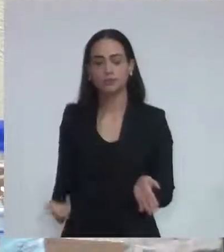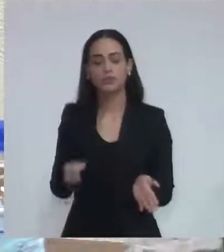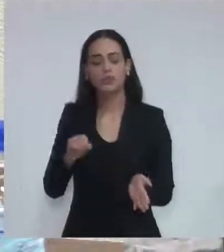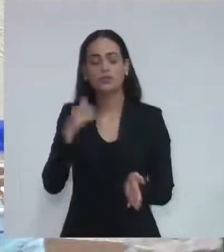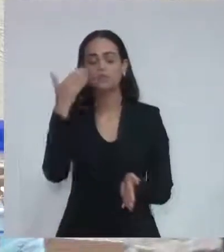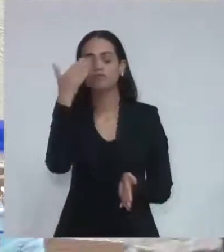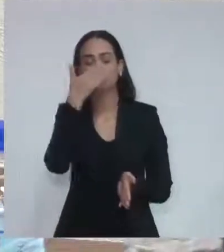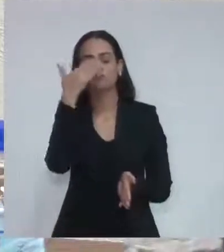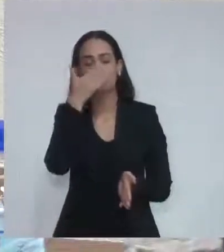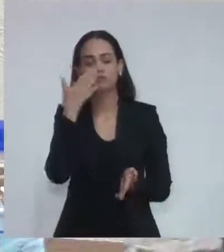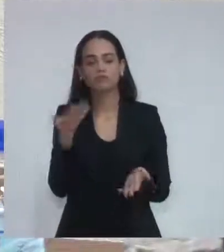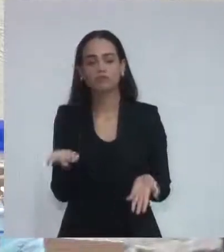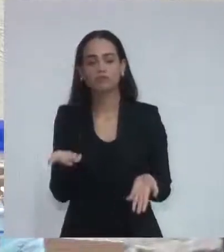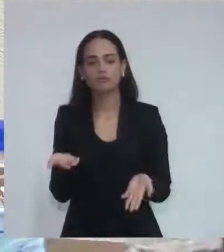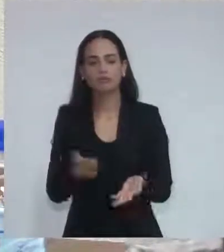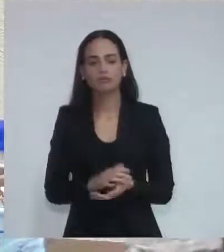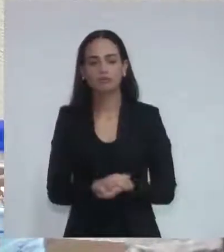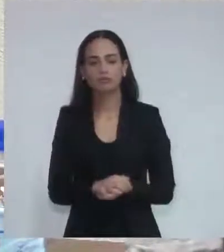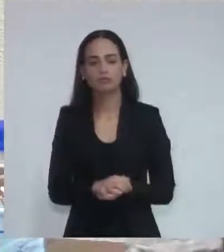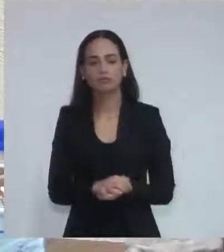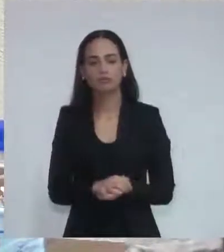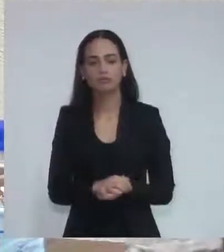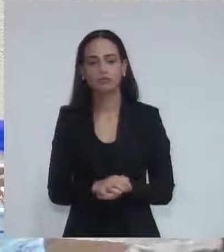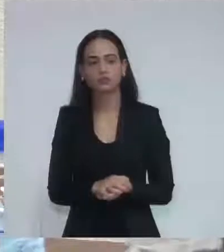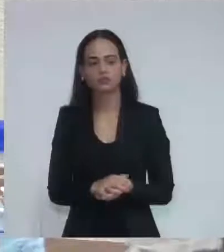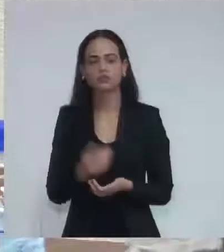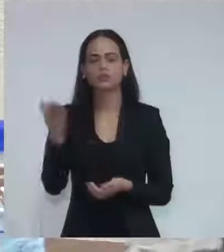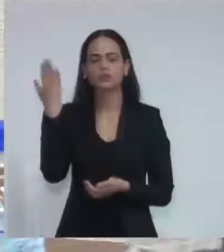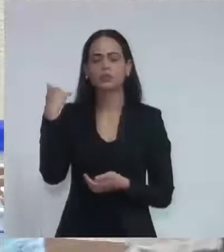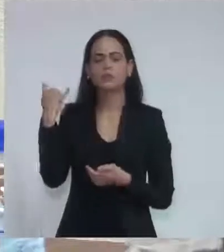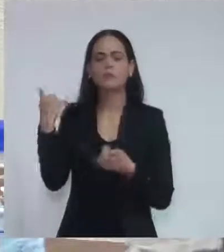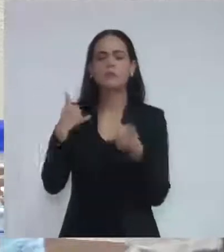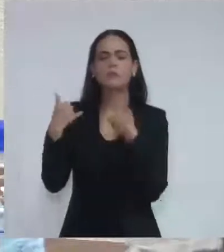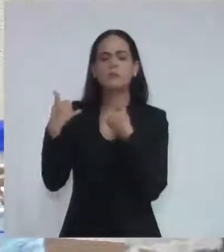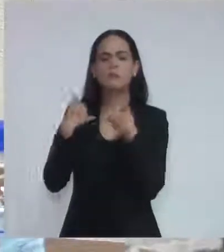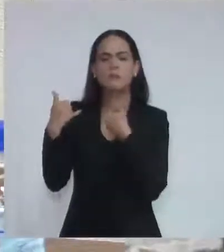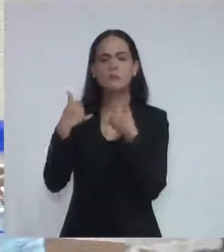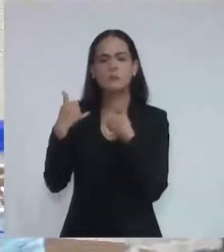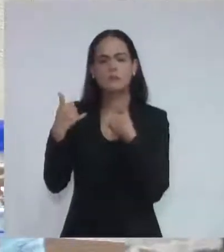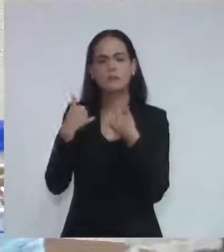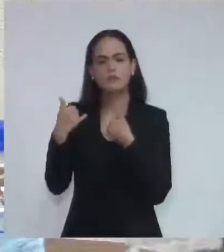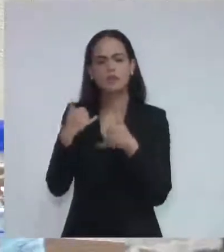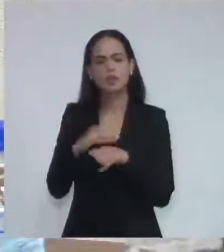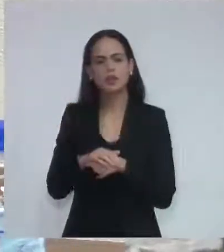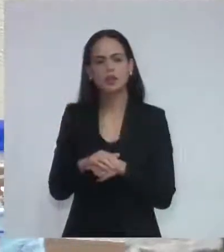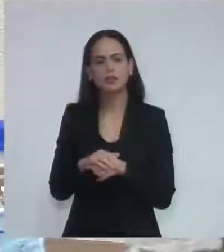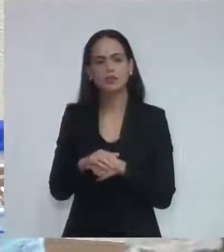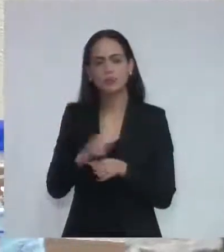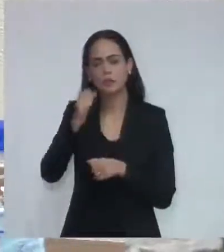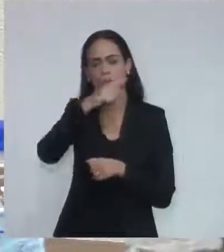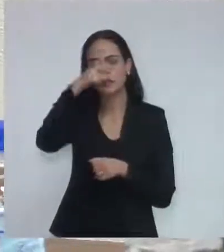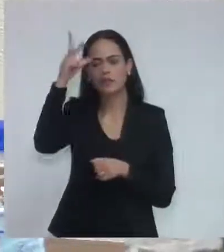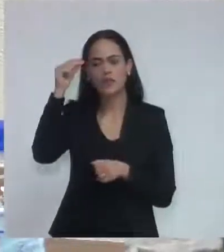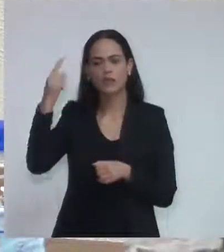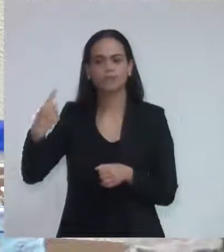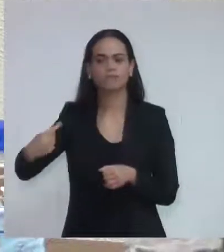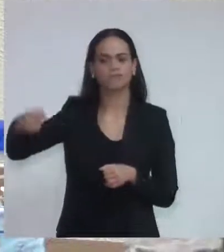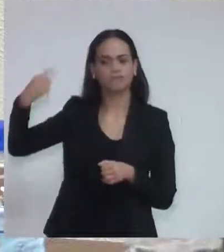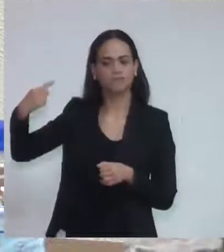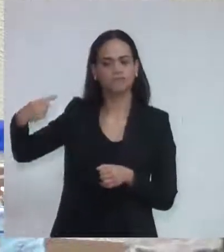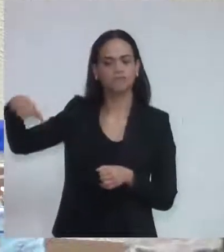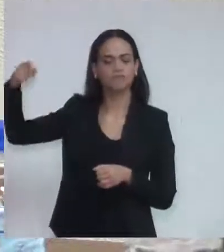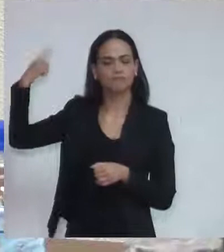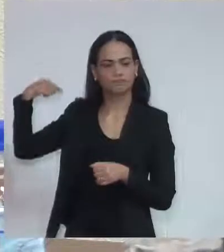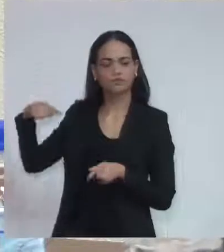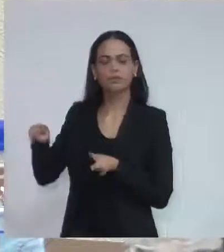ele teria recebendo. Fiquei sabendo que prefeitos anteriores também aconteceu a mesma coisa.